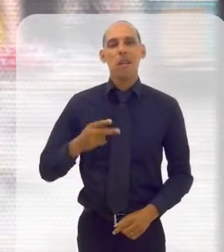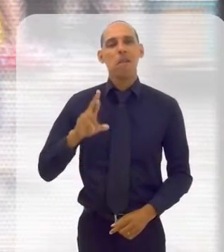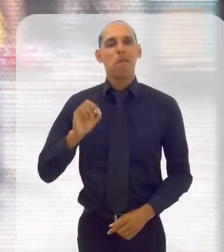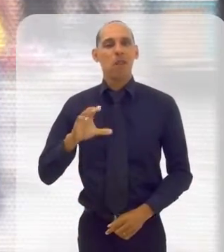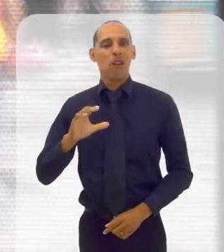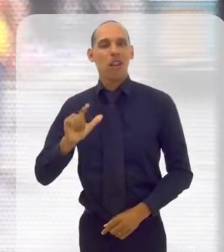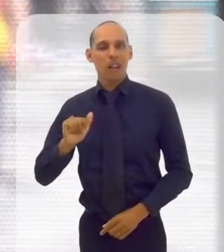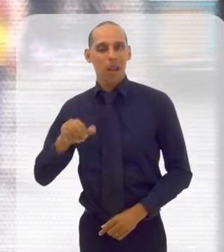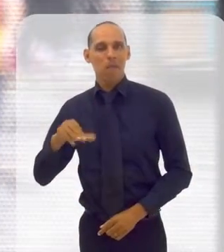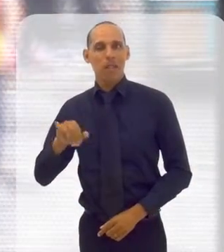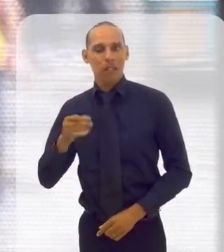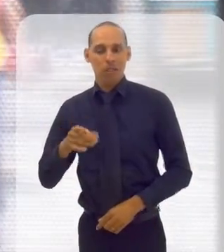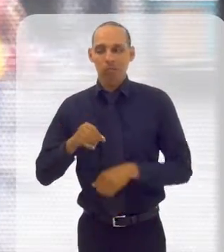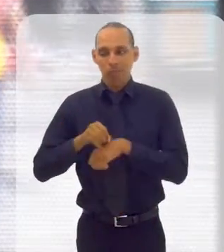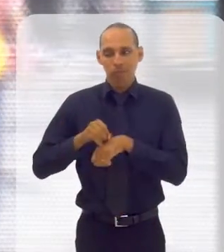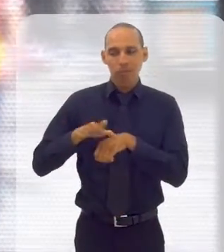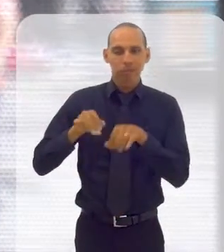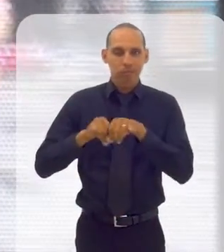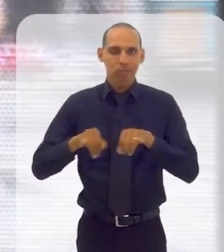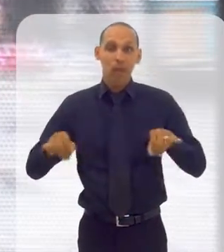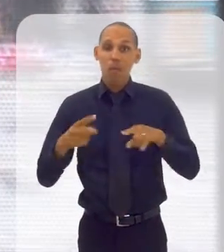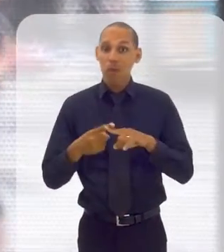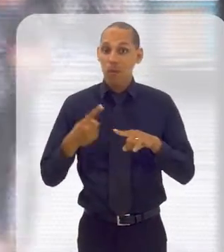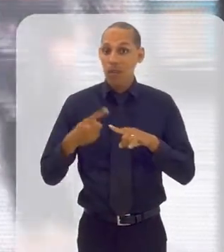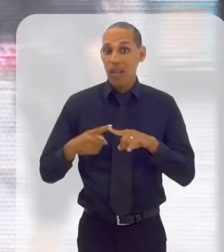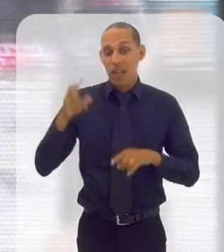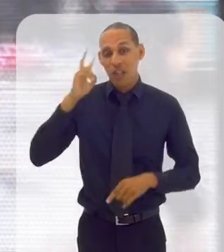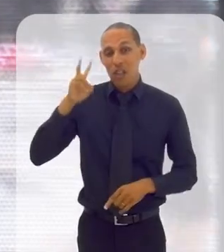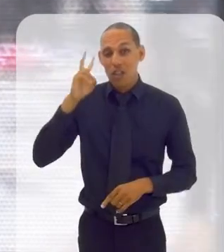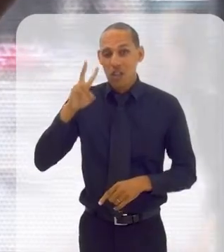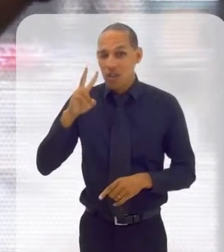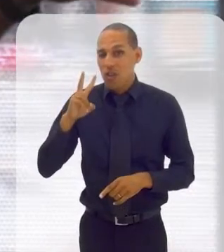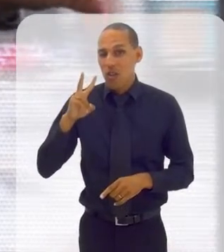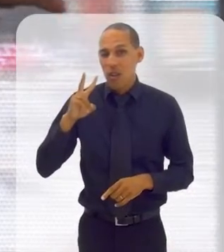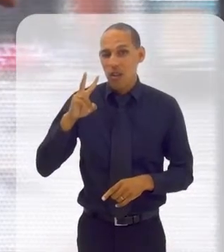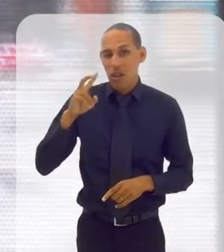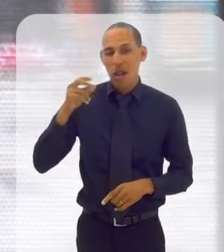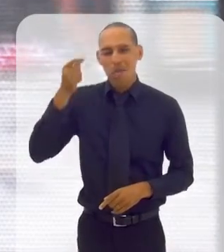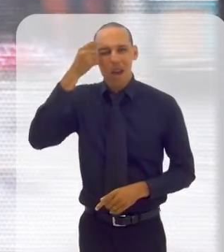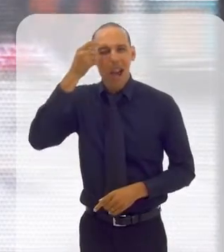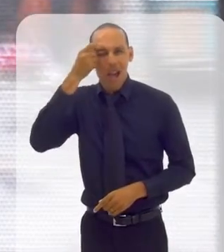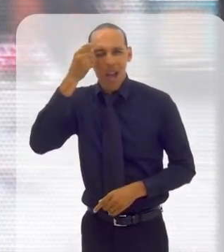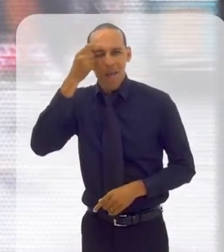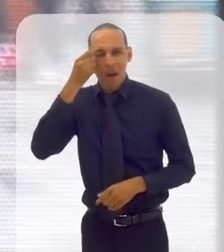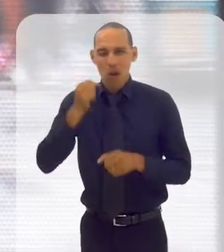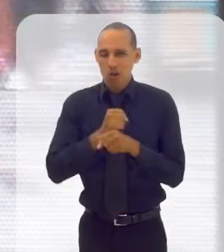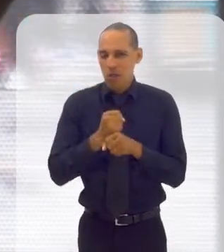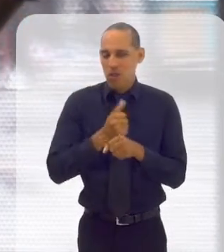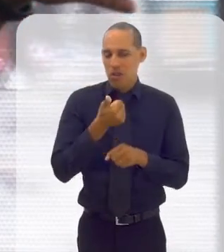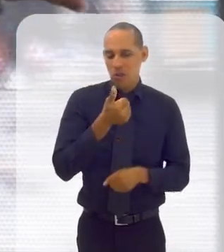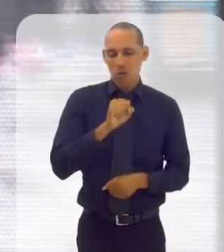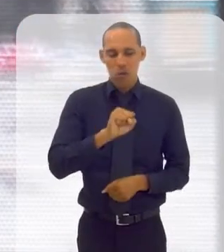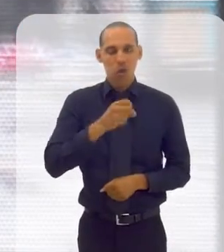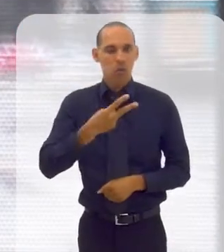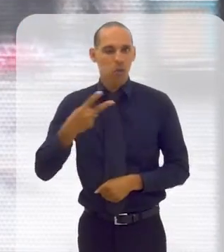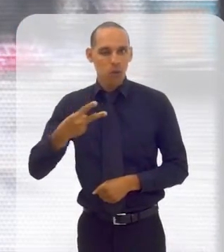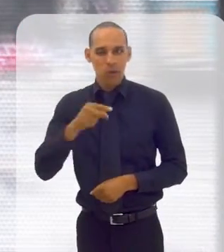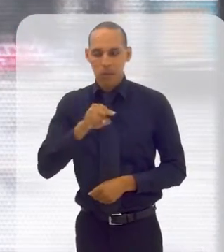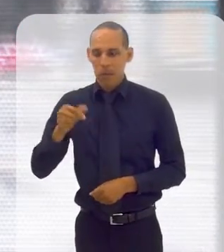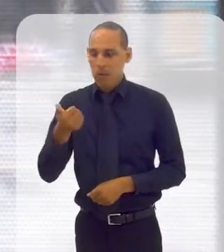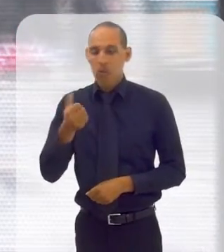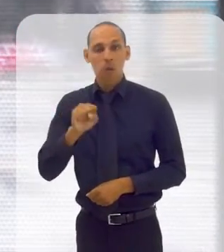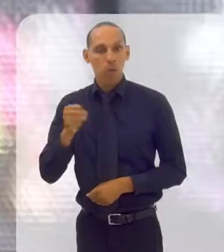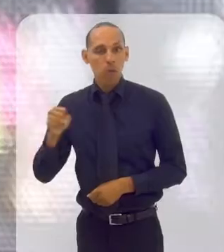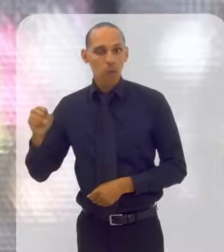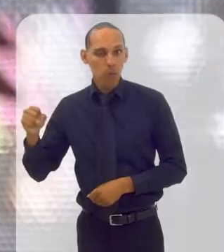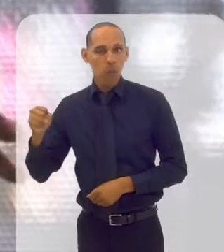porque ele queria trazer uma mensagem e queria remeter a uma memória que não foi construída de 1822 a